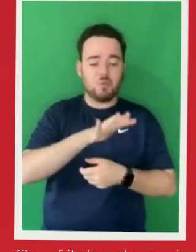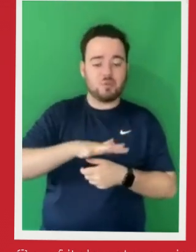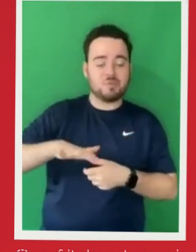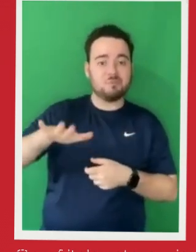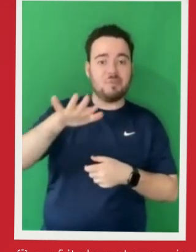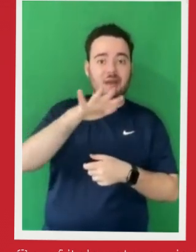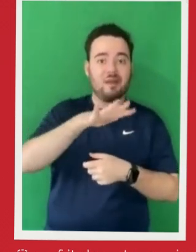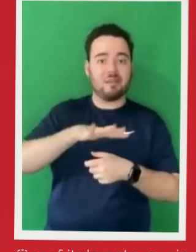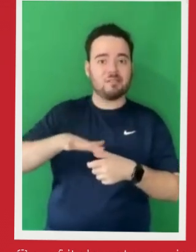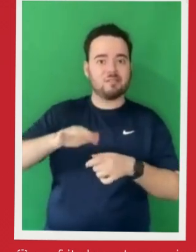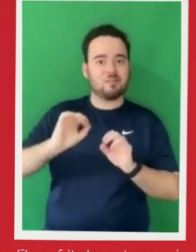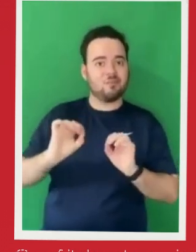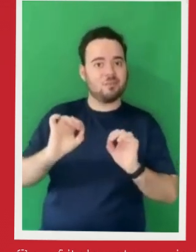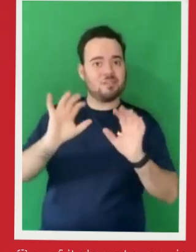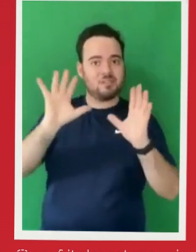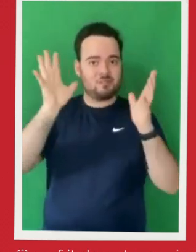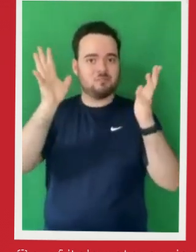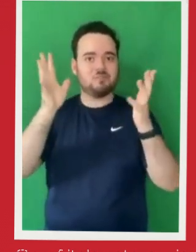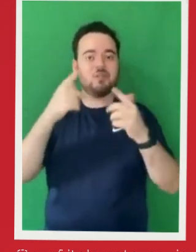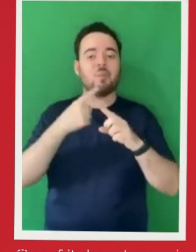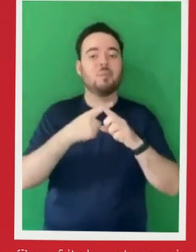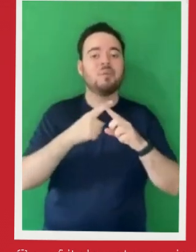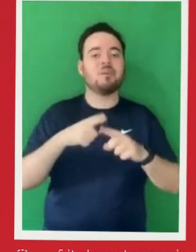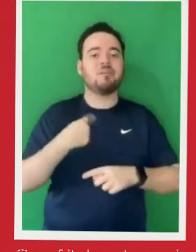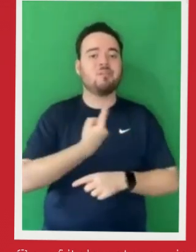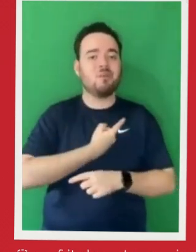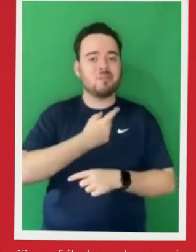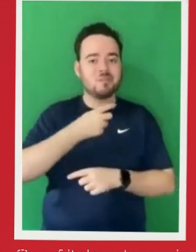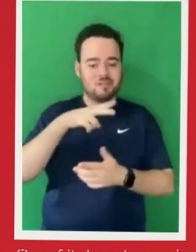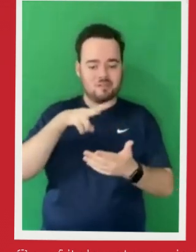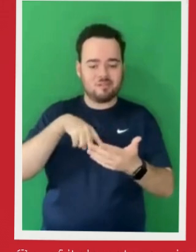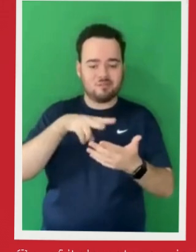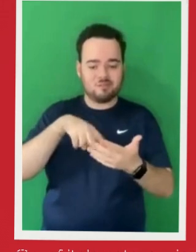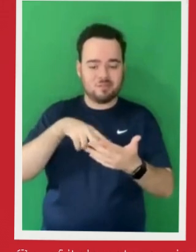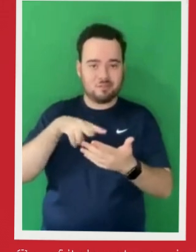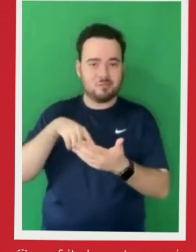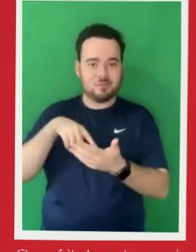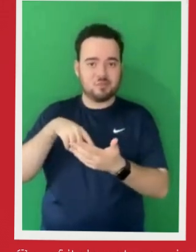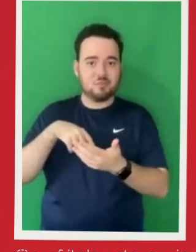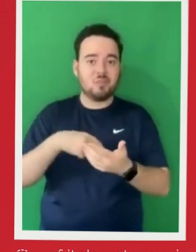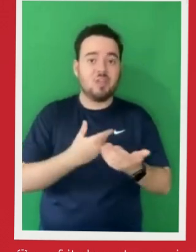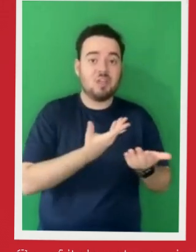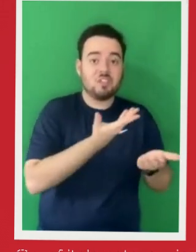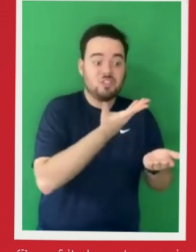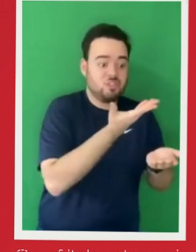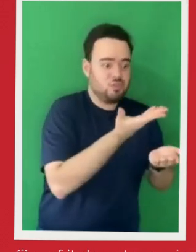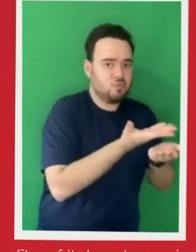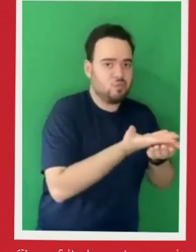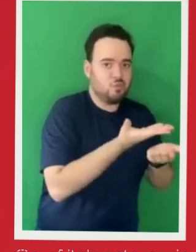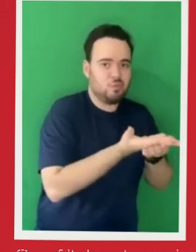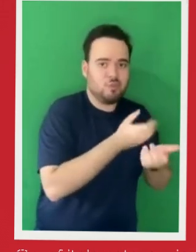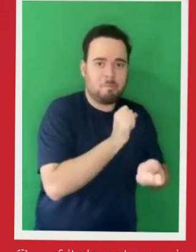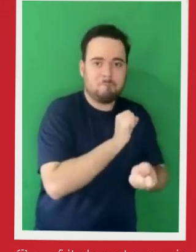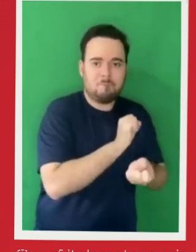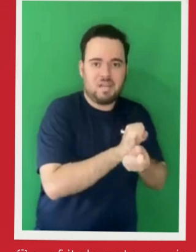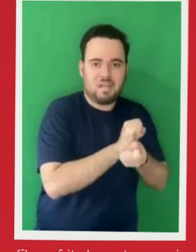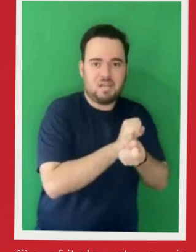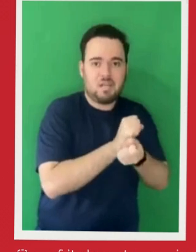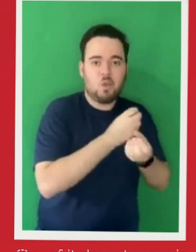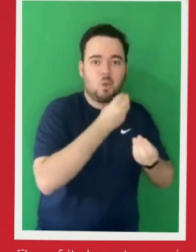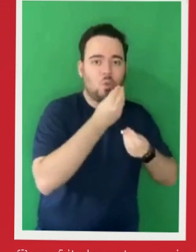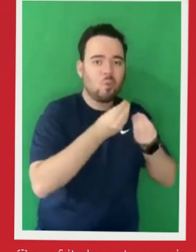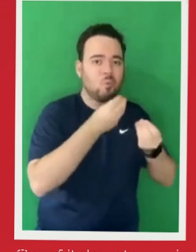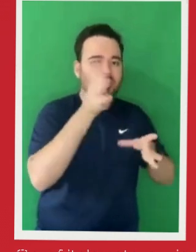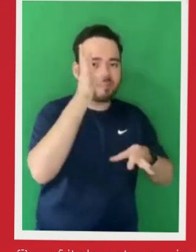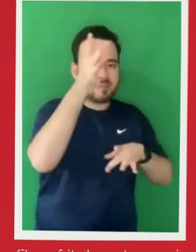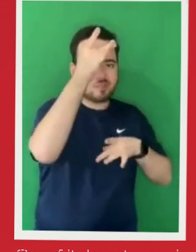um determinado espaço onde uma cena aconteceu. Porque nós lemos. Quando a gente estuda, você vai parar para